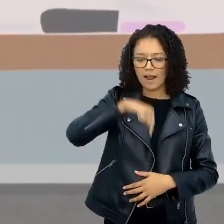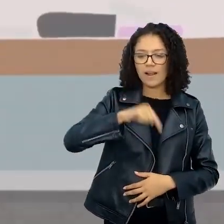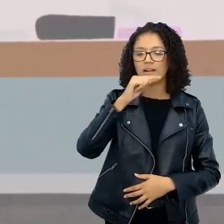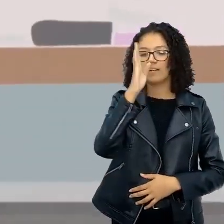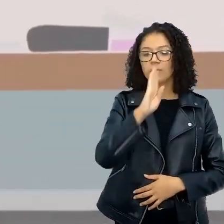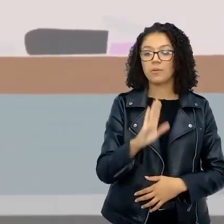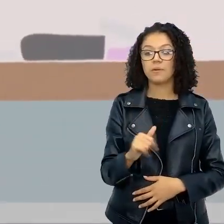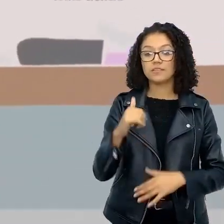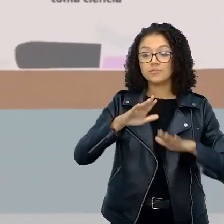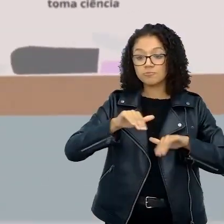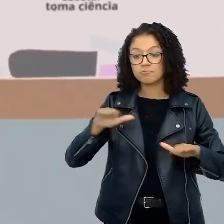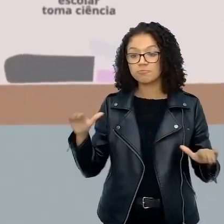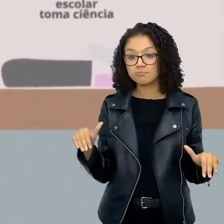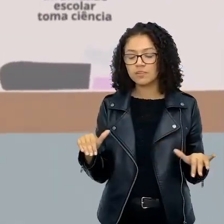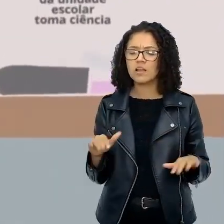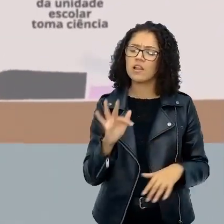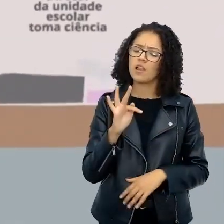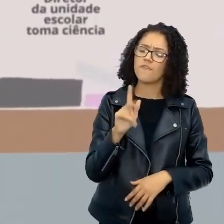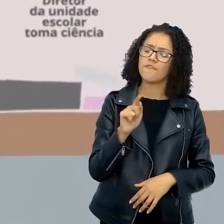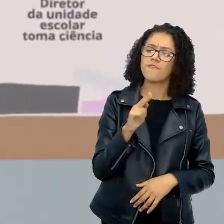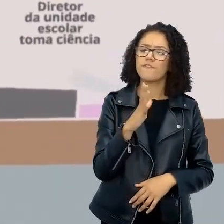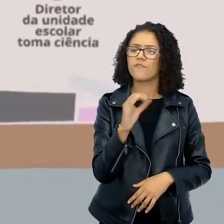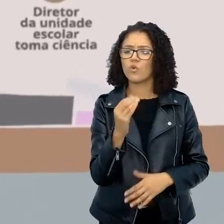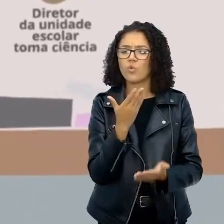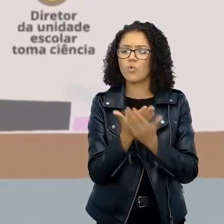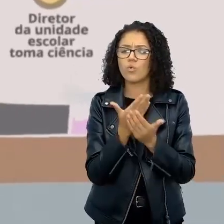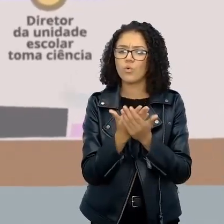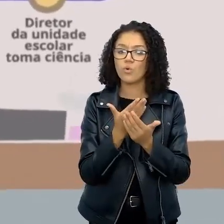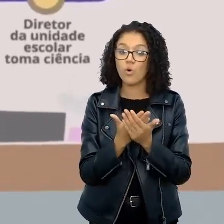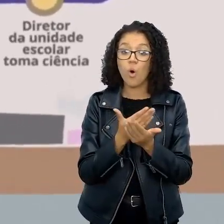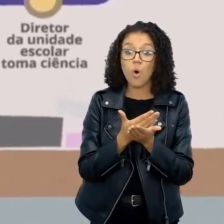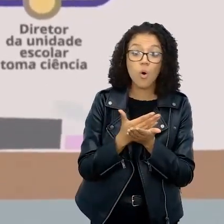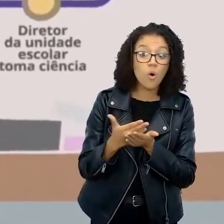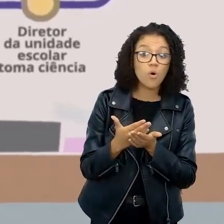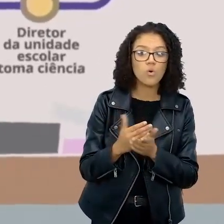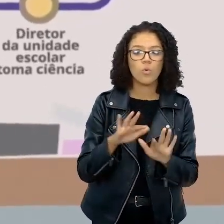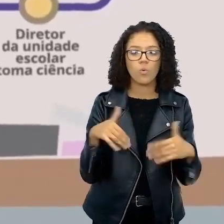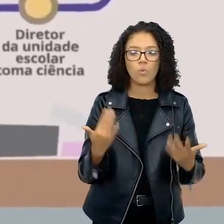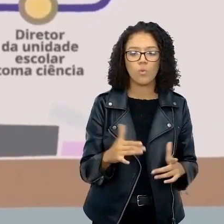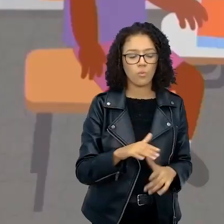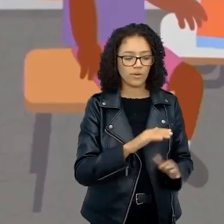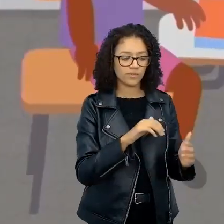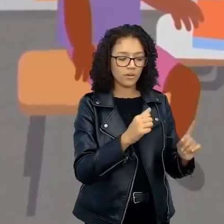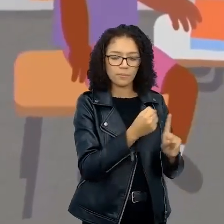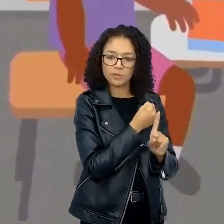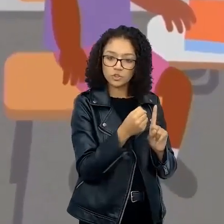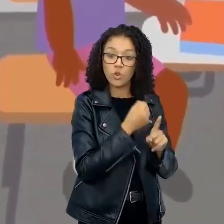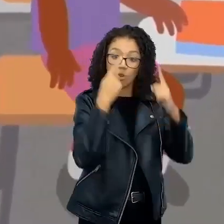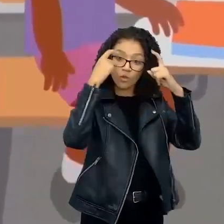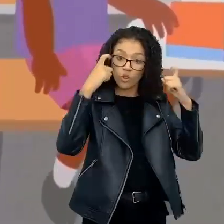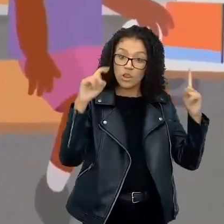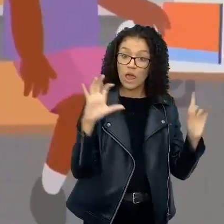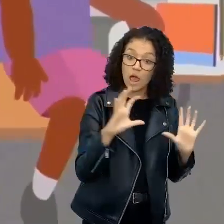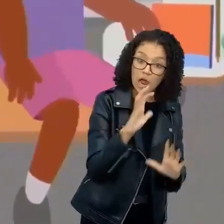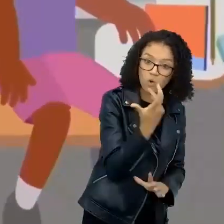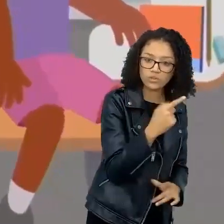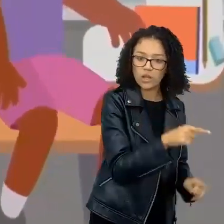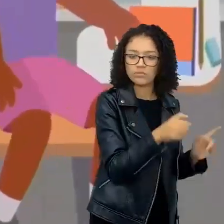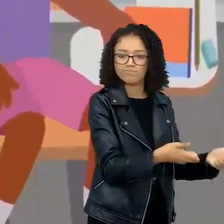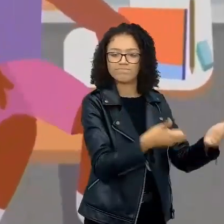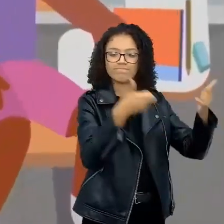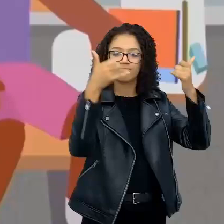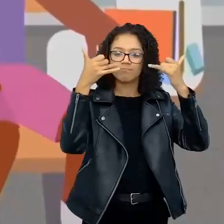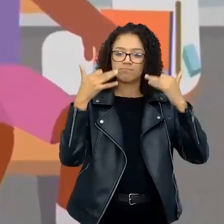Adolescente. O fluxo da educação tem início quando a escola toma conhecimento de um caso de violência ou abuso contra a criança ou